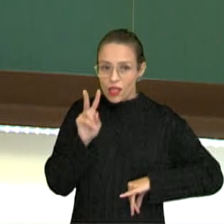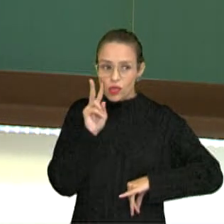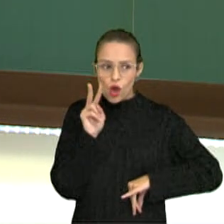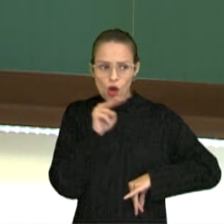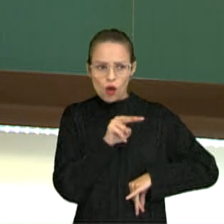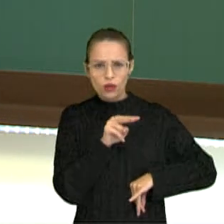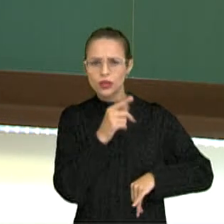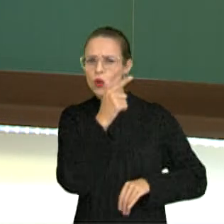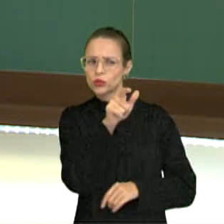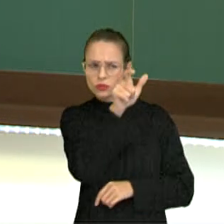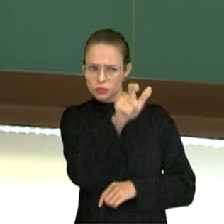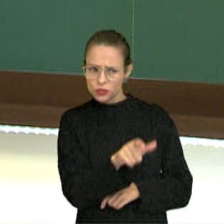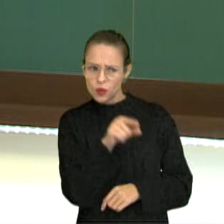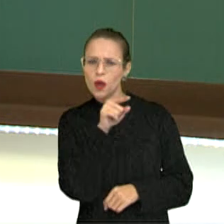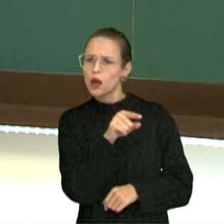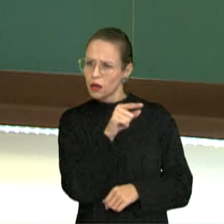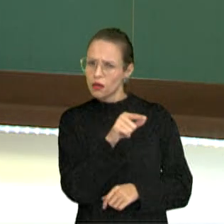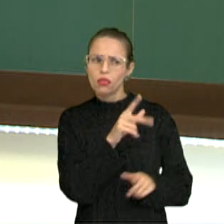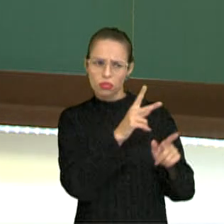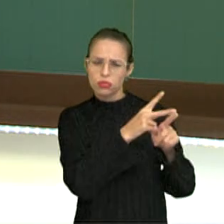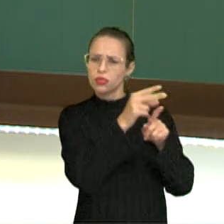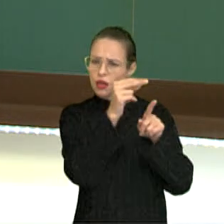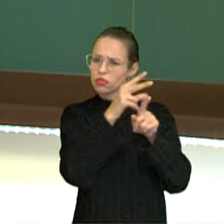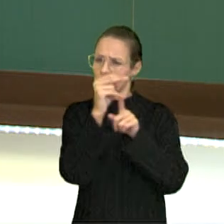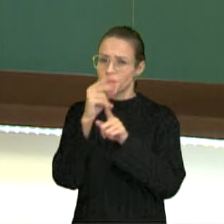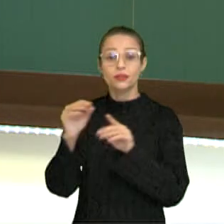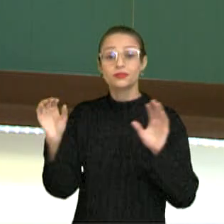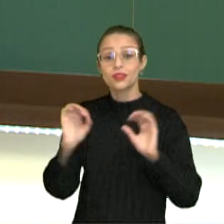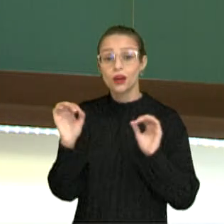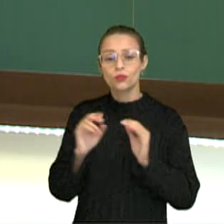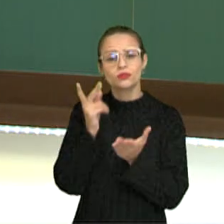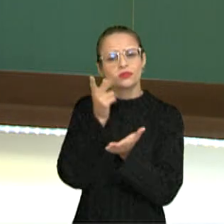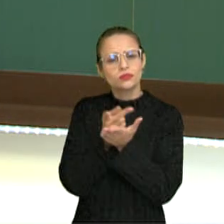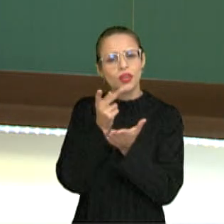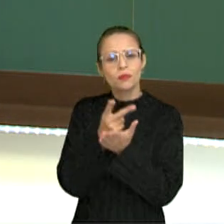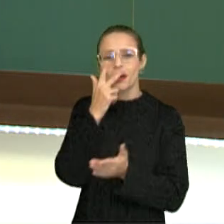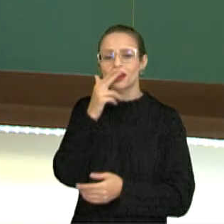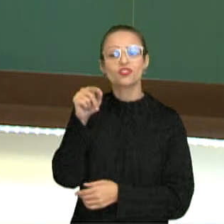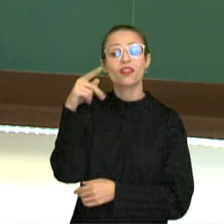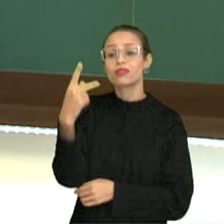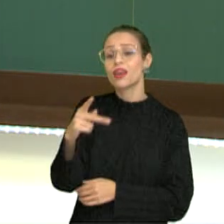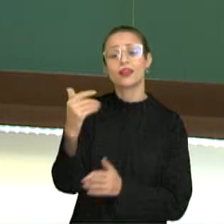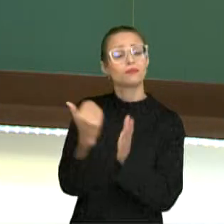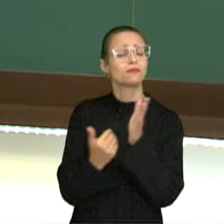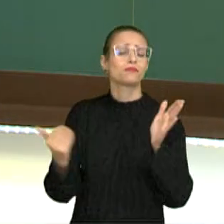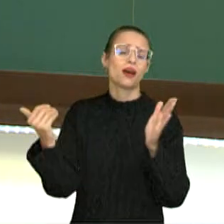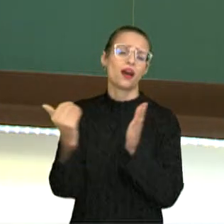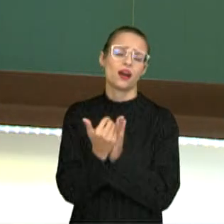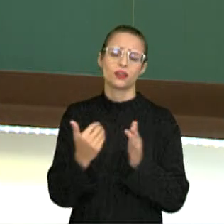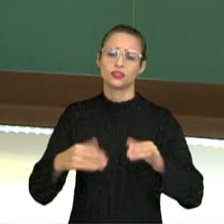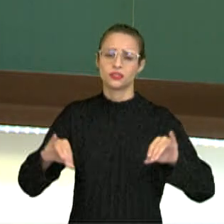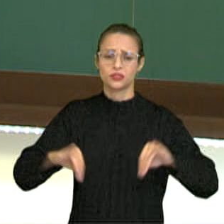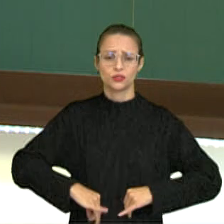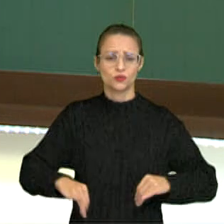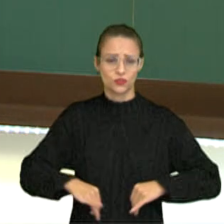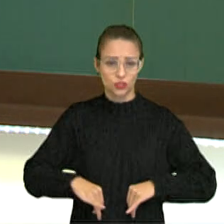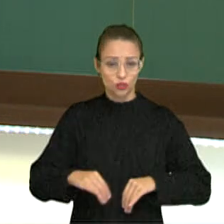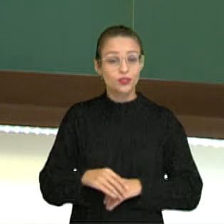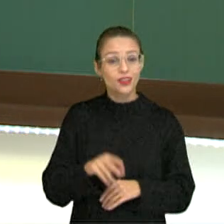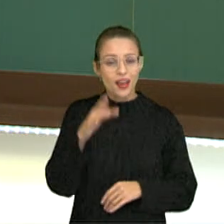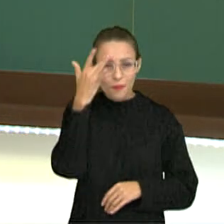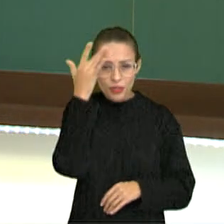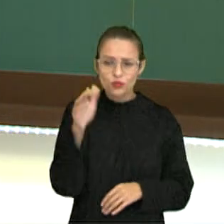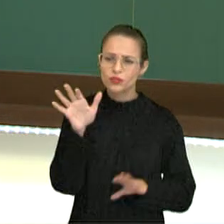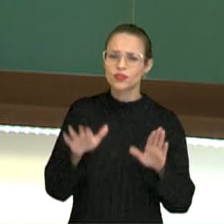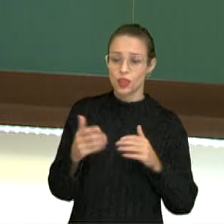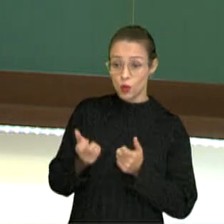de observar que outras pessoas superaram isso. Ele sempre acha que o dele é mais terrível. Não tem aquela pessoa que você às